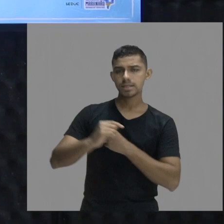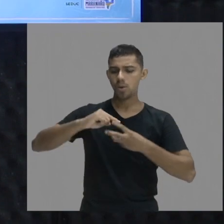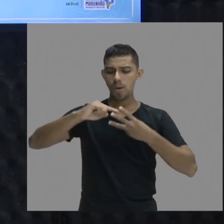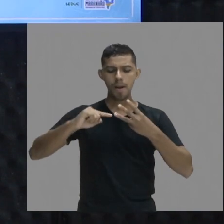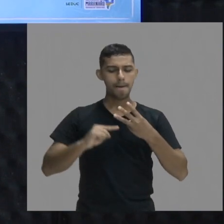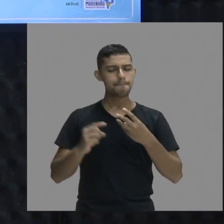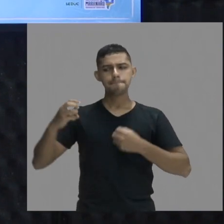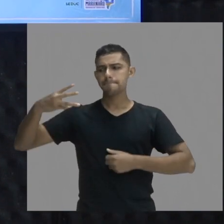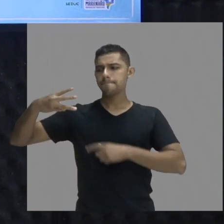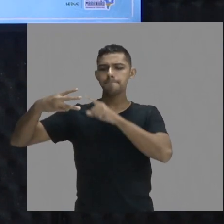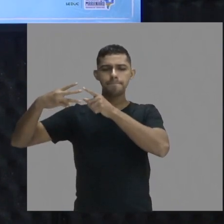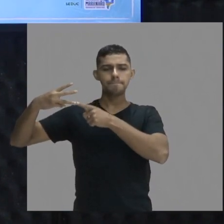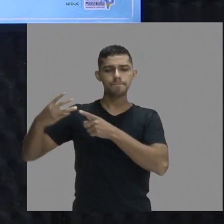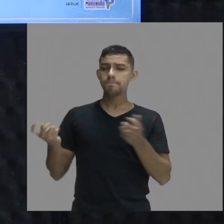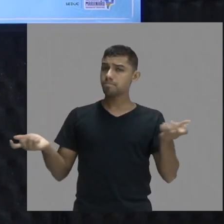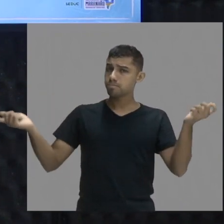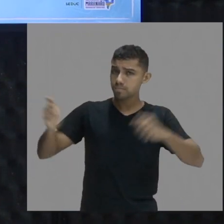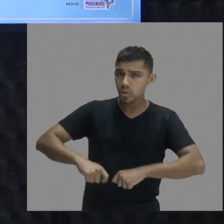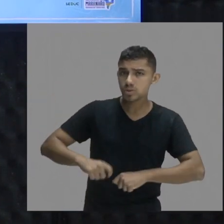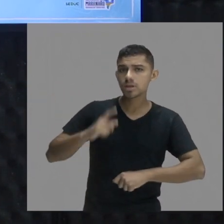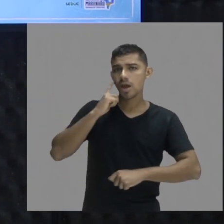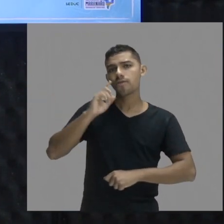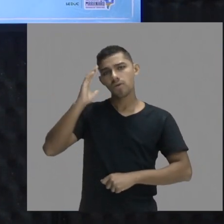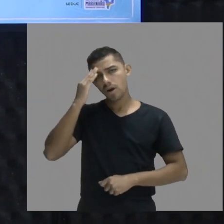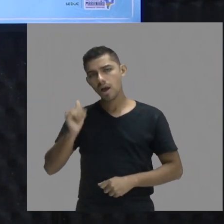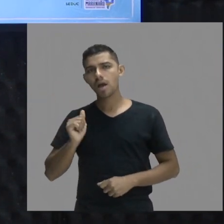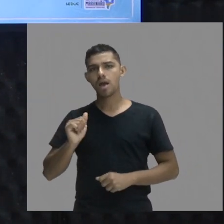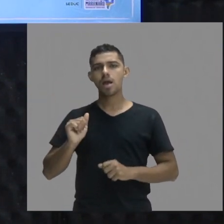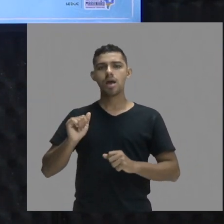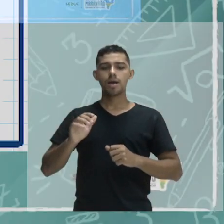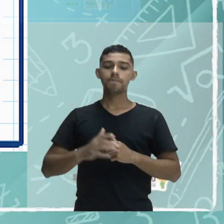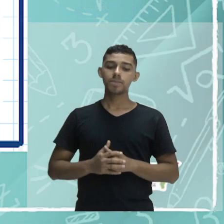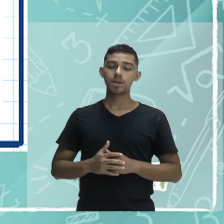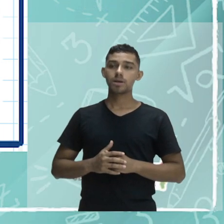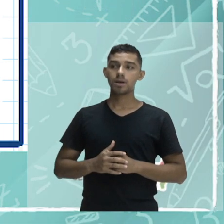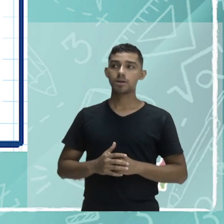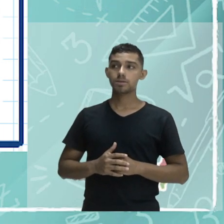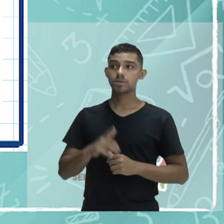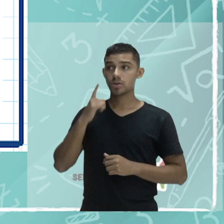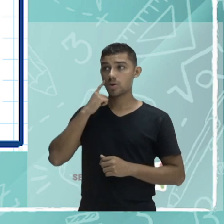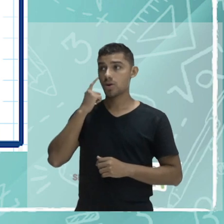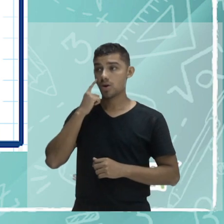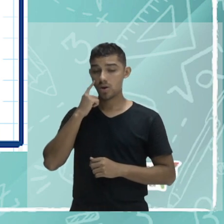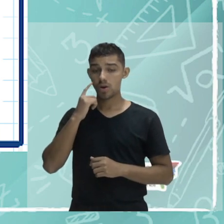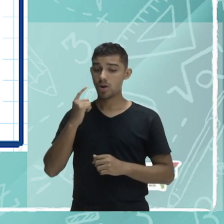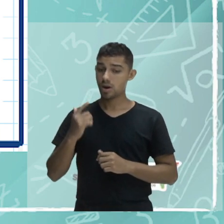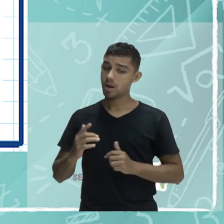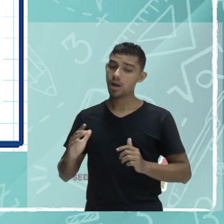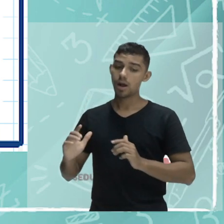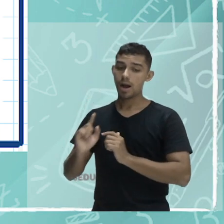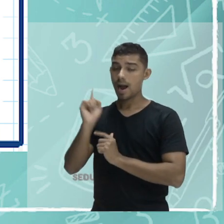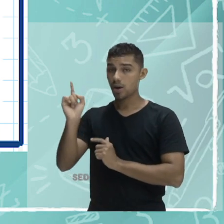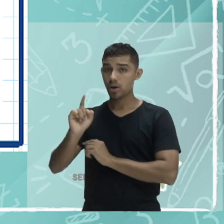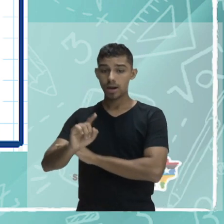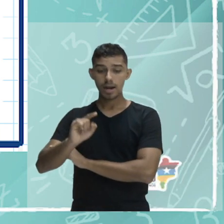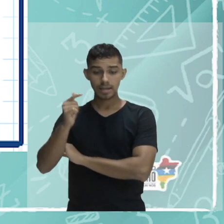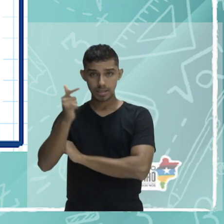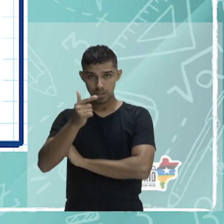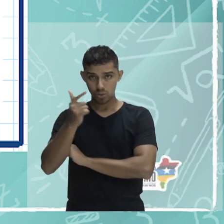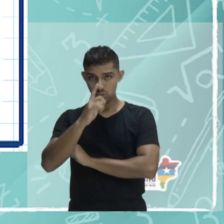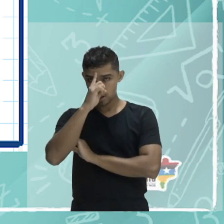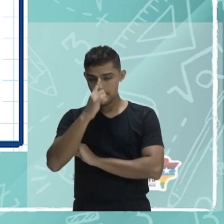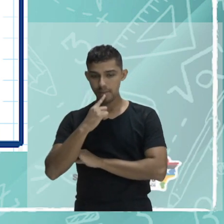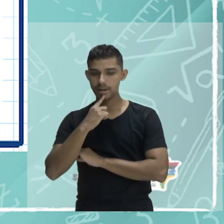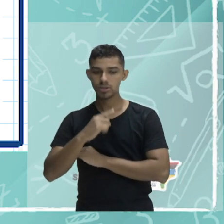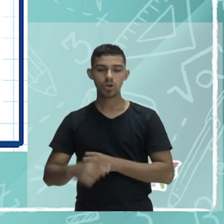fazer entre os elementos do conjunto A e do conjunto B. Já nessa figura você percebe só algumas relações, né? O